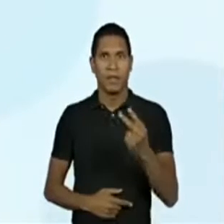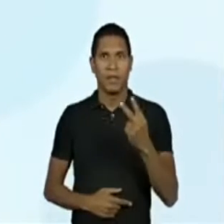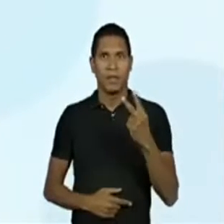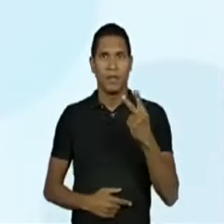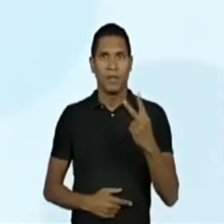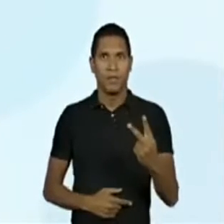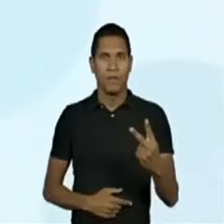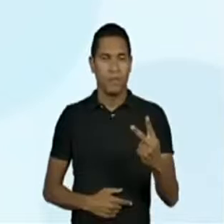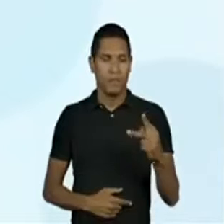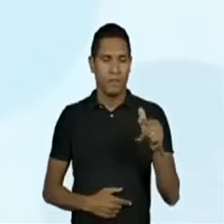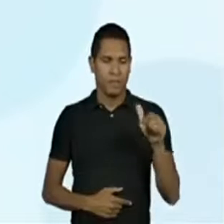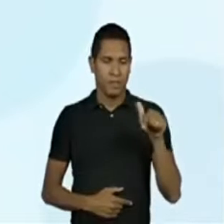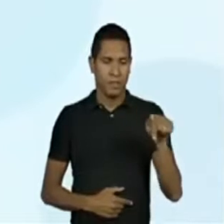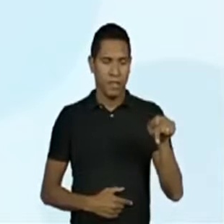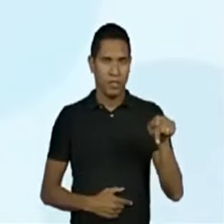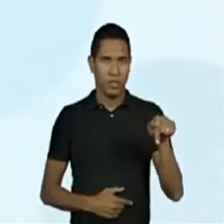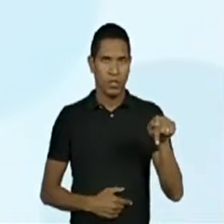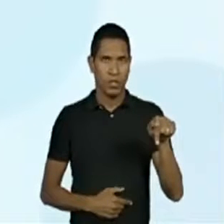5.